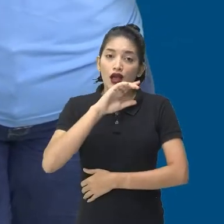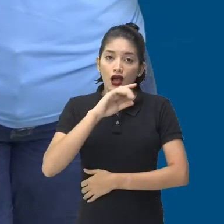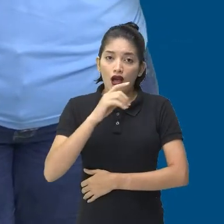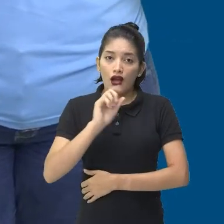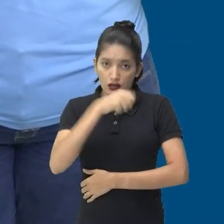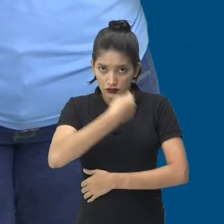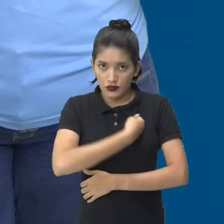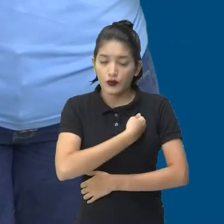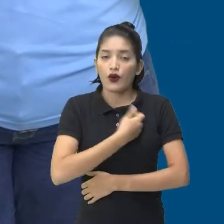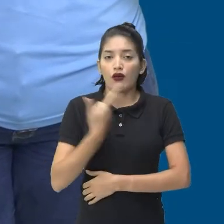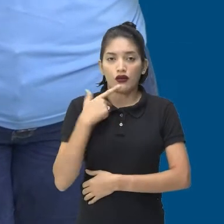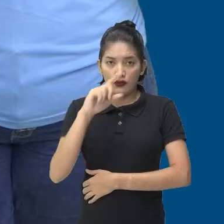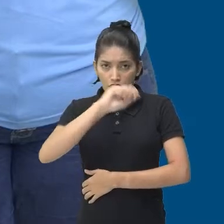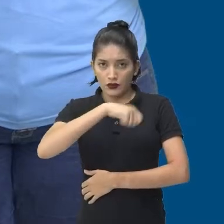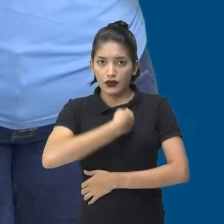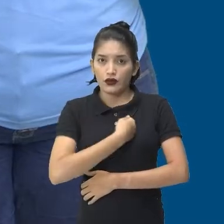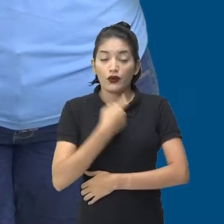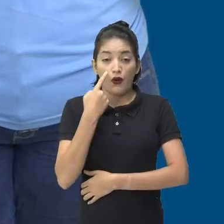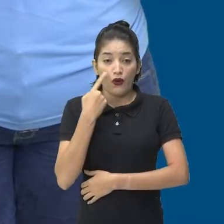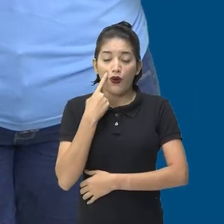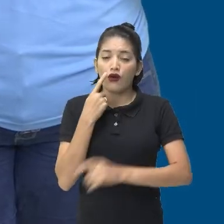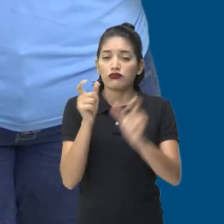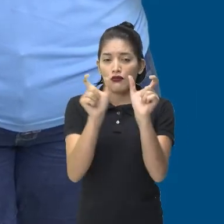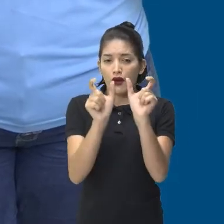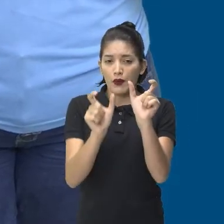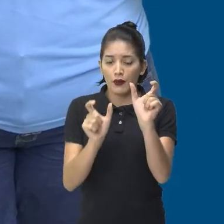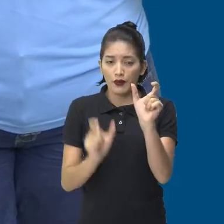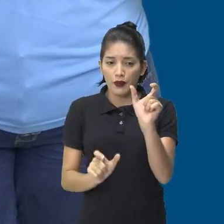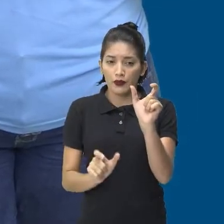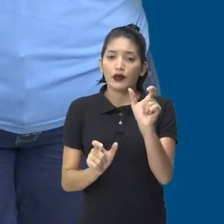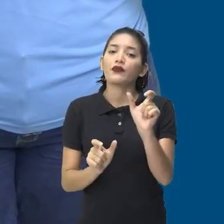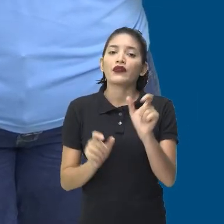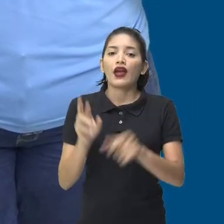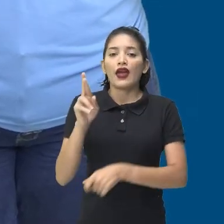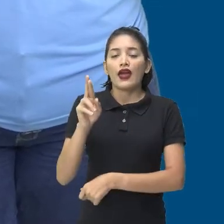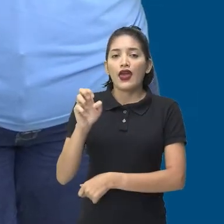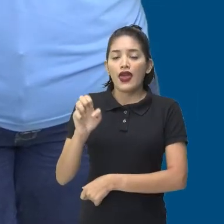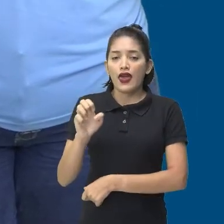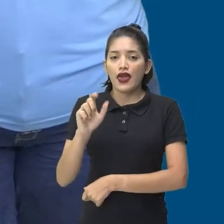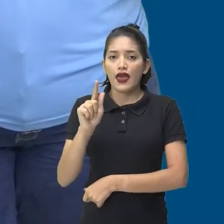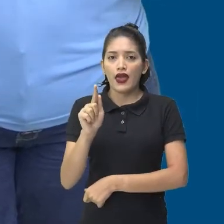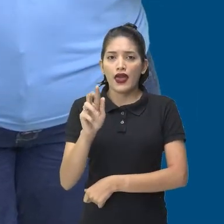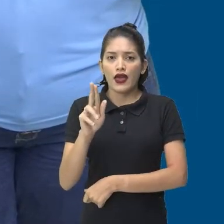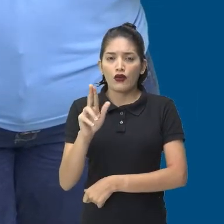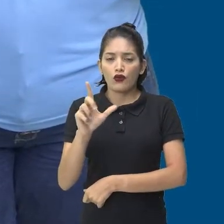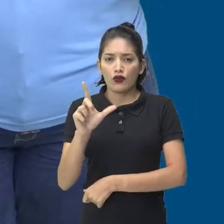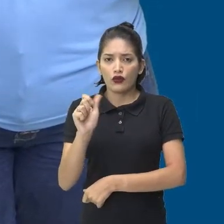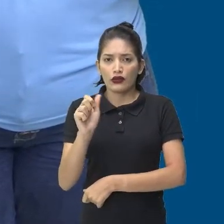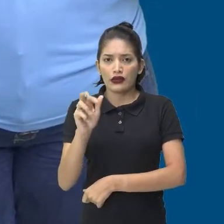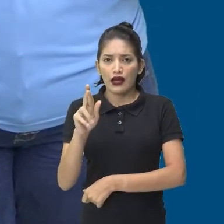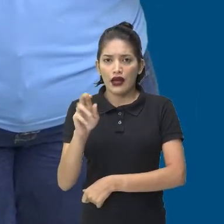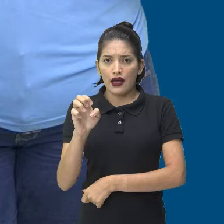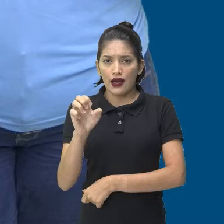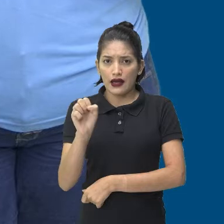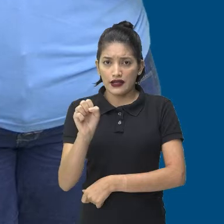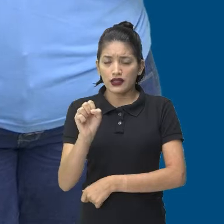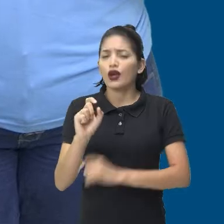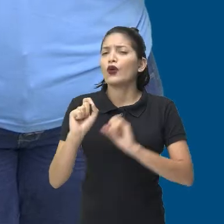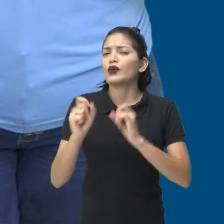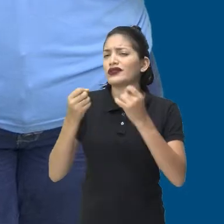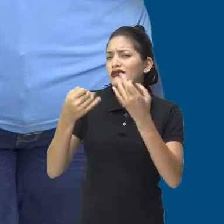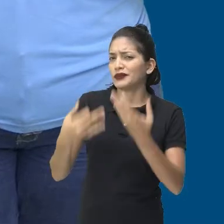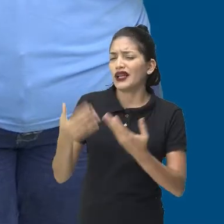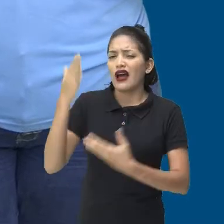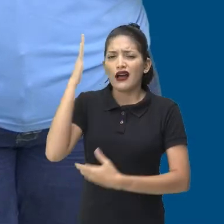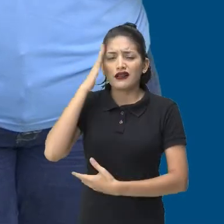espanhola, certo? Vamos ver aqui a conjugação de verbos regulares. Quando a gente fala de verbos regulares, a gente